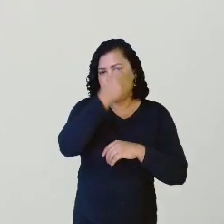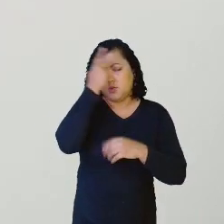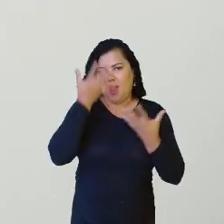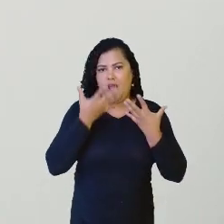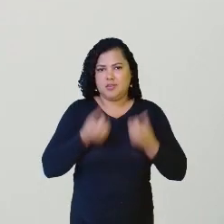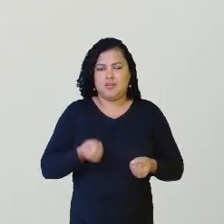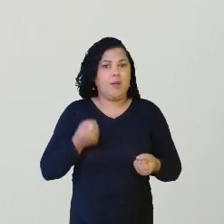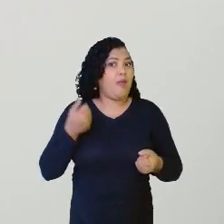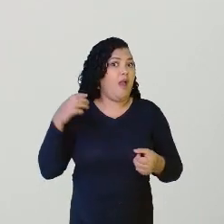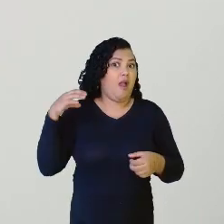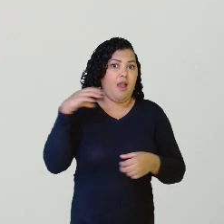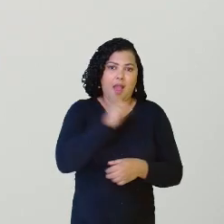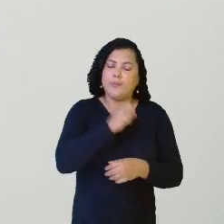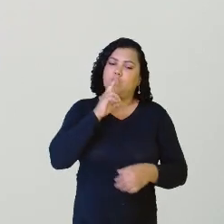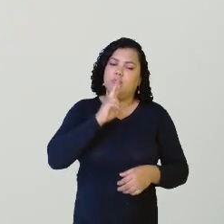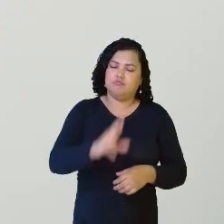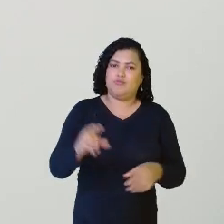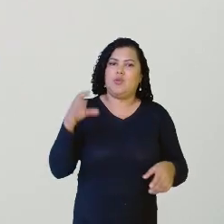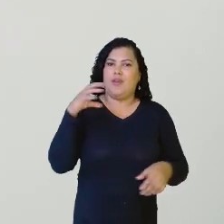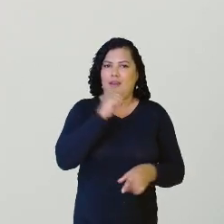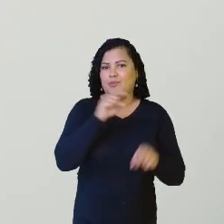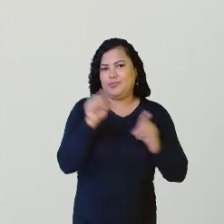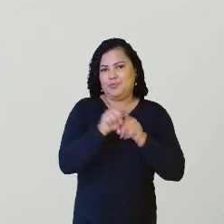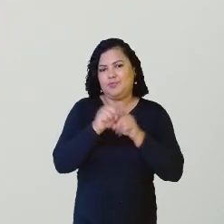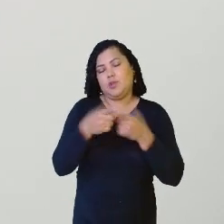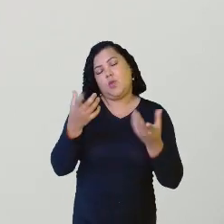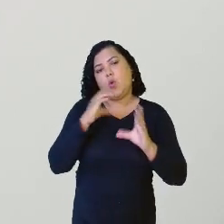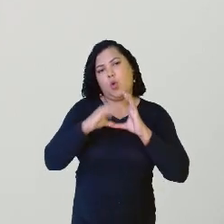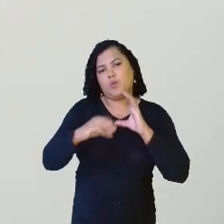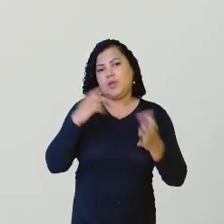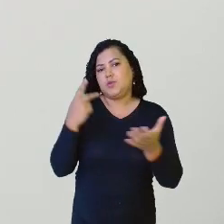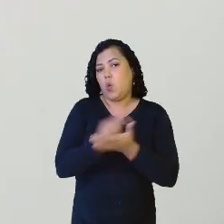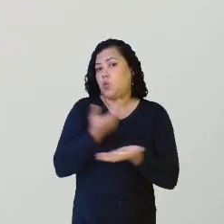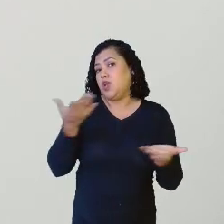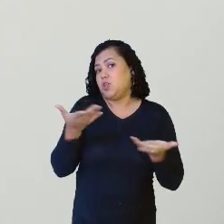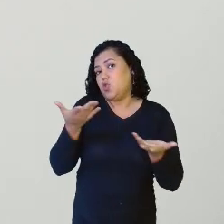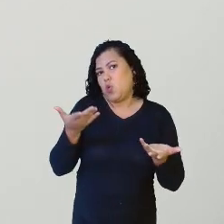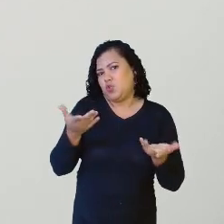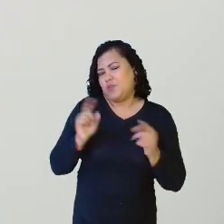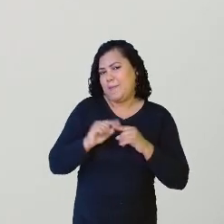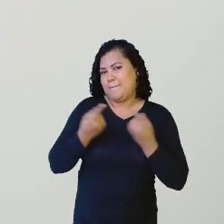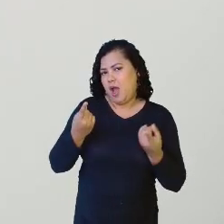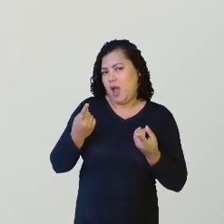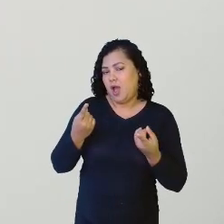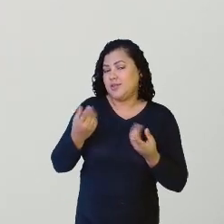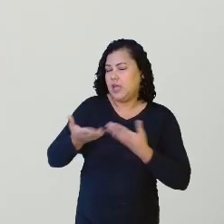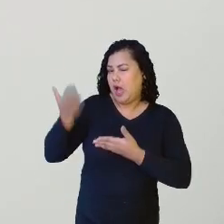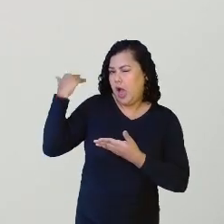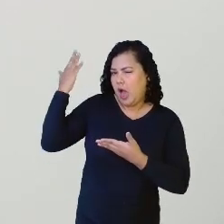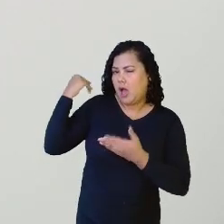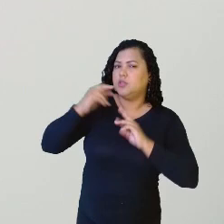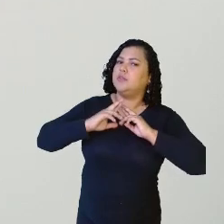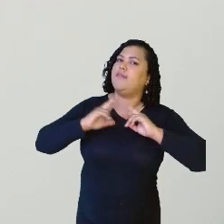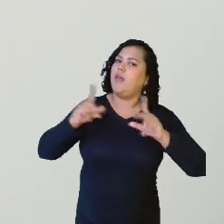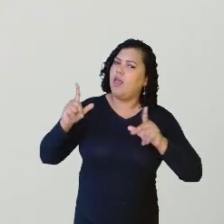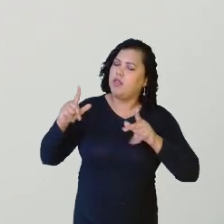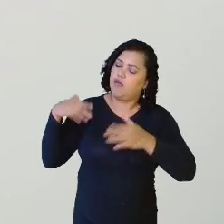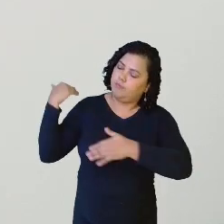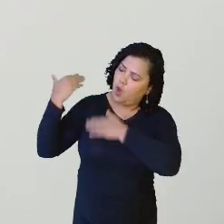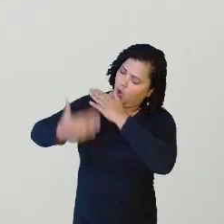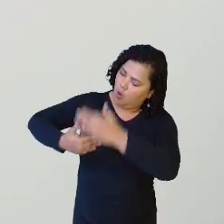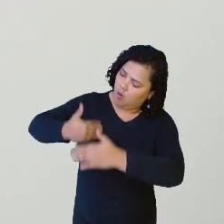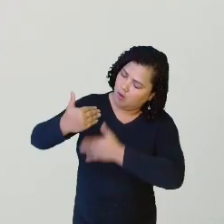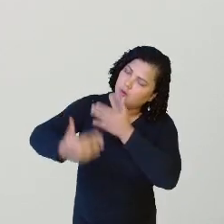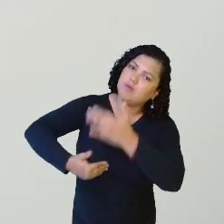já responde. E é assim que a comunicação acontece atualmente. Mas para chegar até aí, esses meios evoluíram bastante.